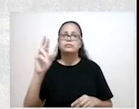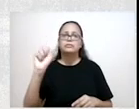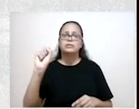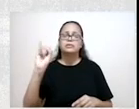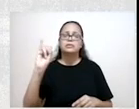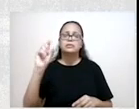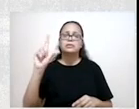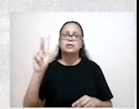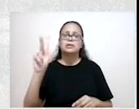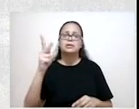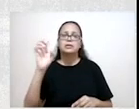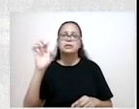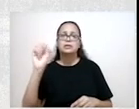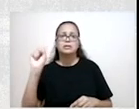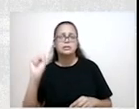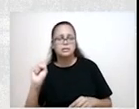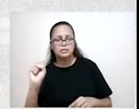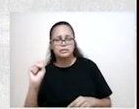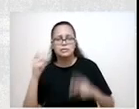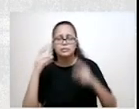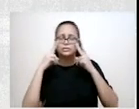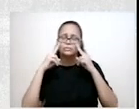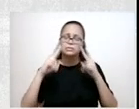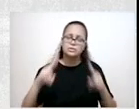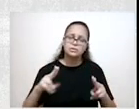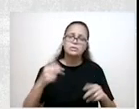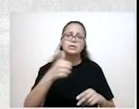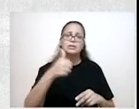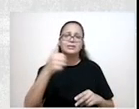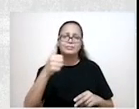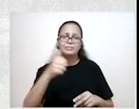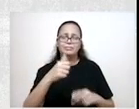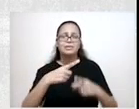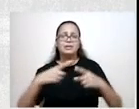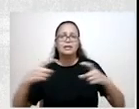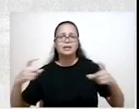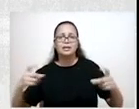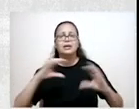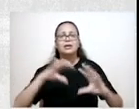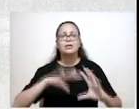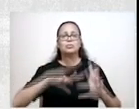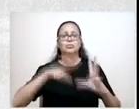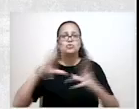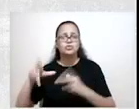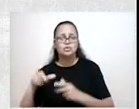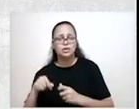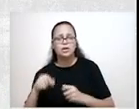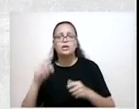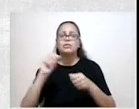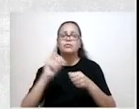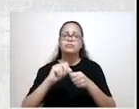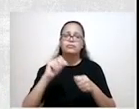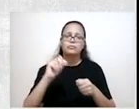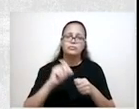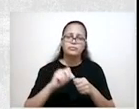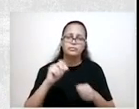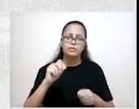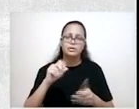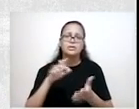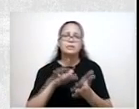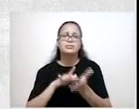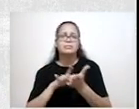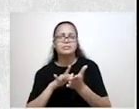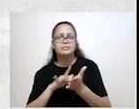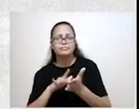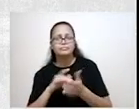ok? Então as humilhações da Primeira Guerra Mundial serviram como combustível para as vinganças de